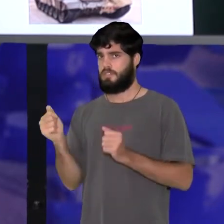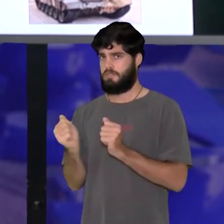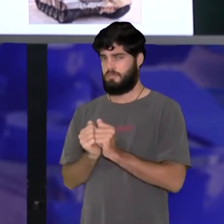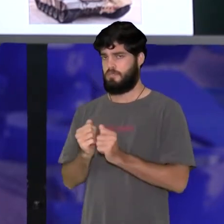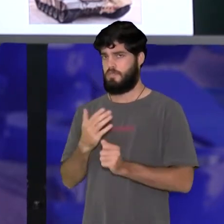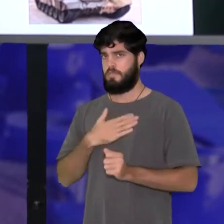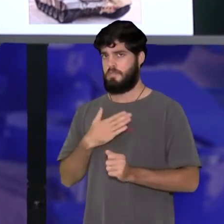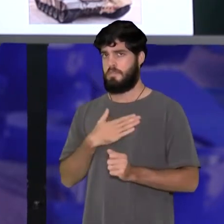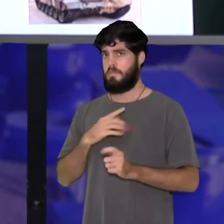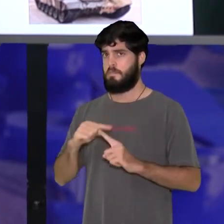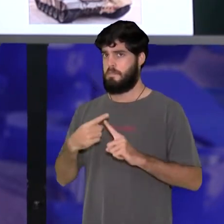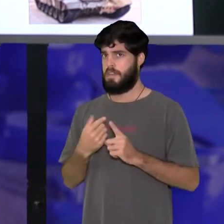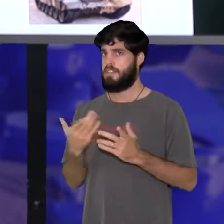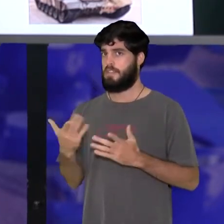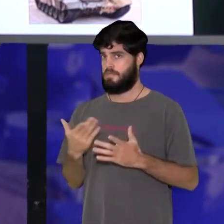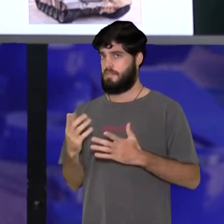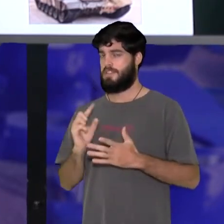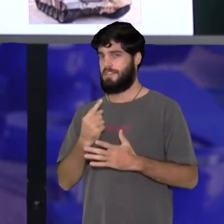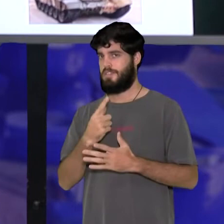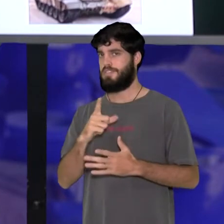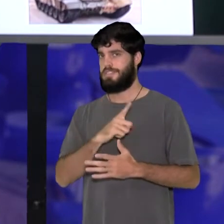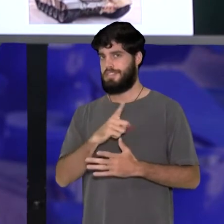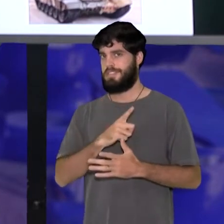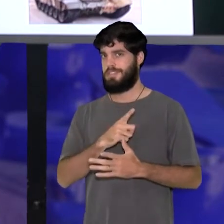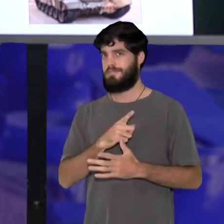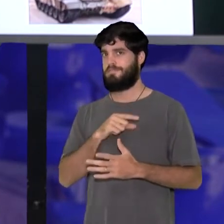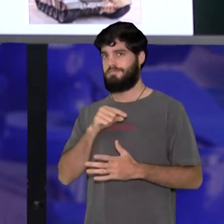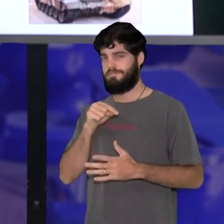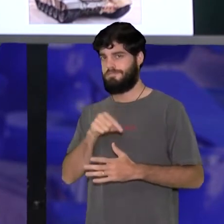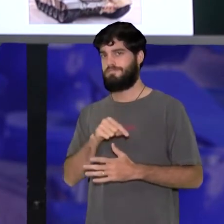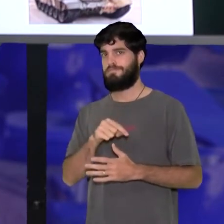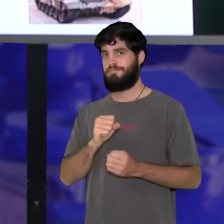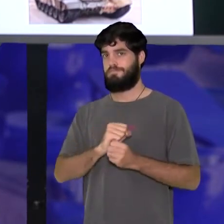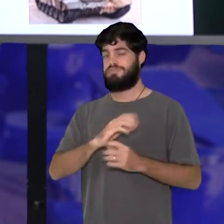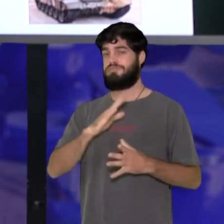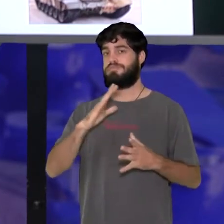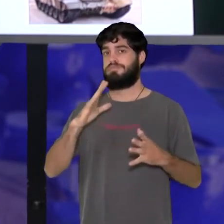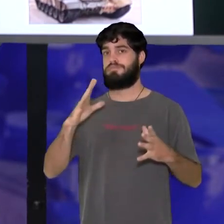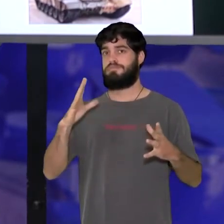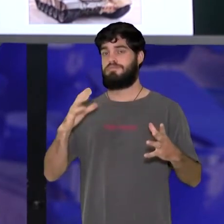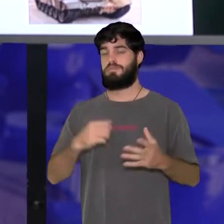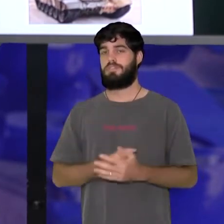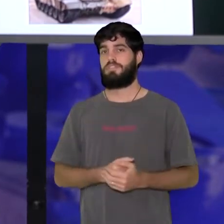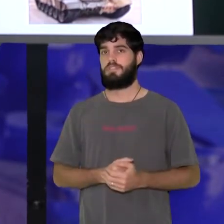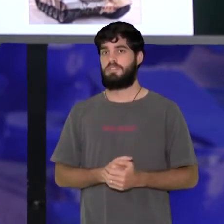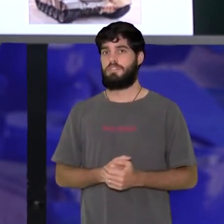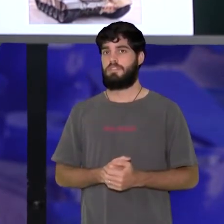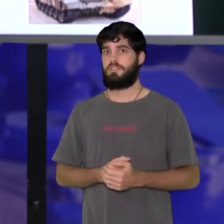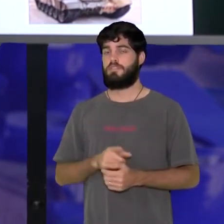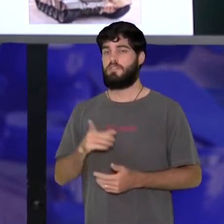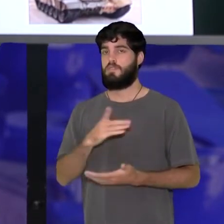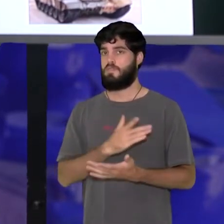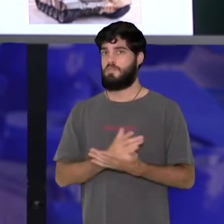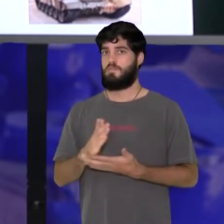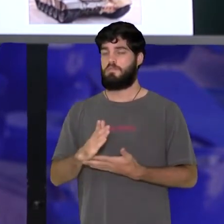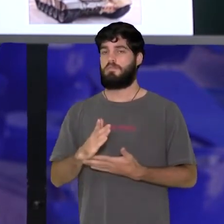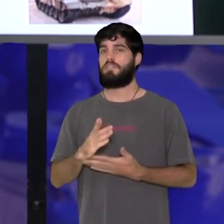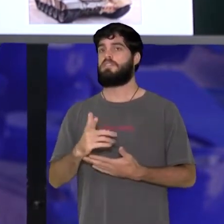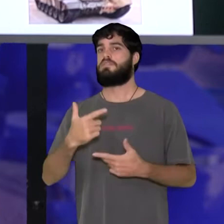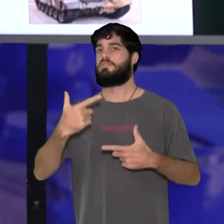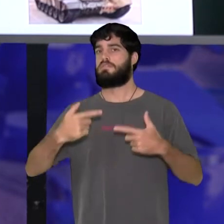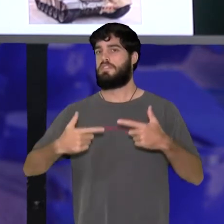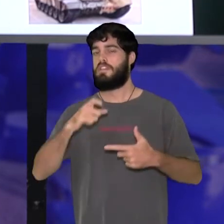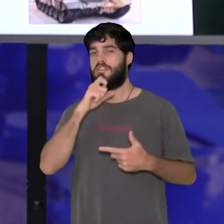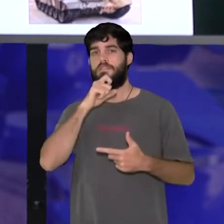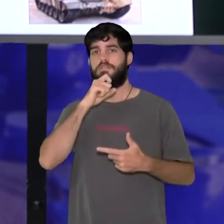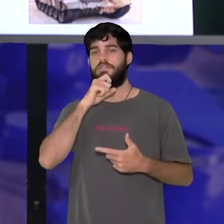agora nós temos essa brincadeirinha para vocês aqui? Então muitos colocam que o começo da Guerra Fria se dá ainda na Segunda